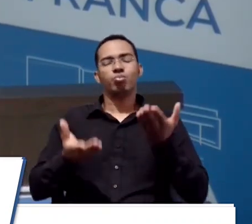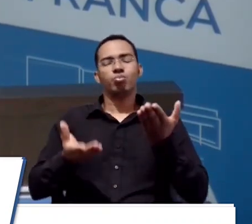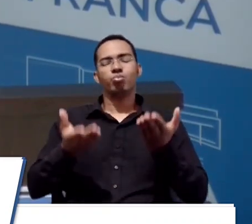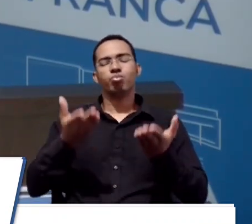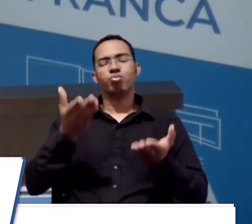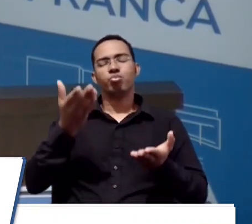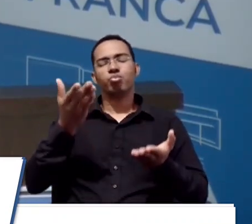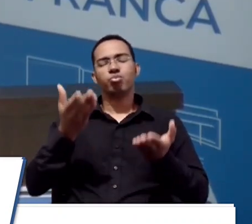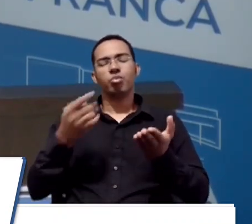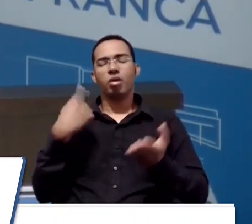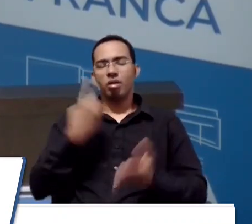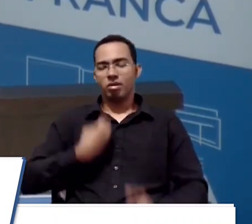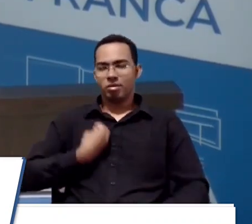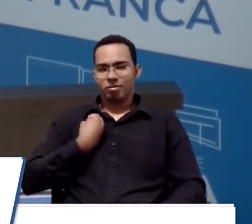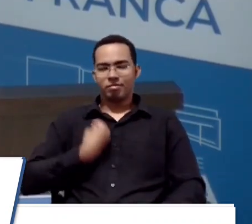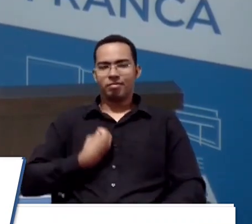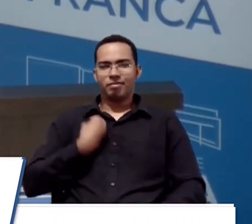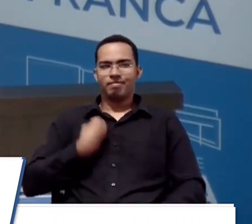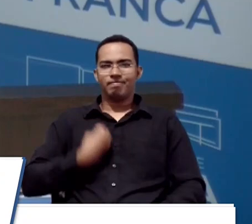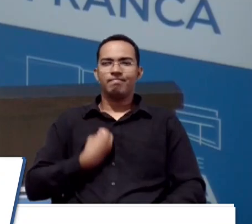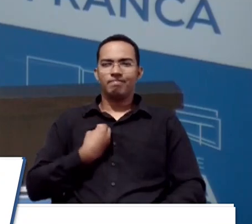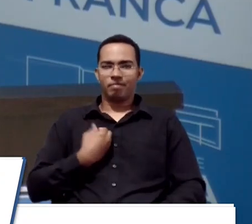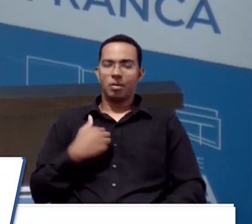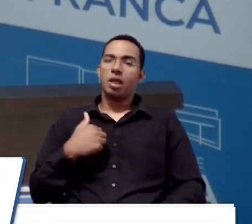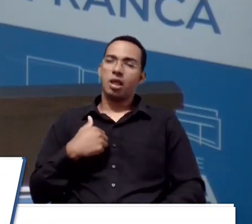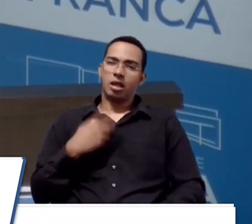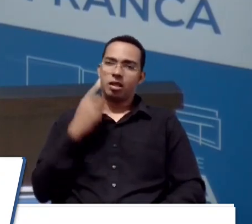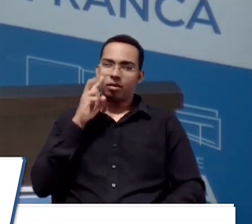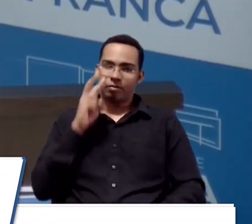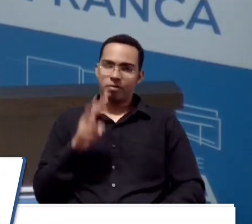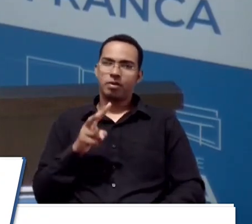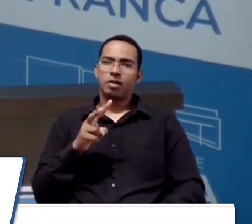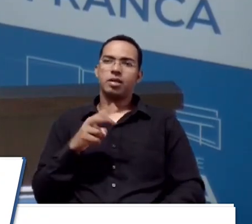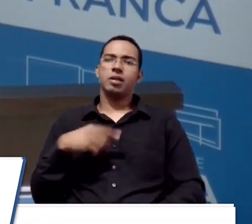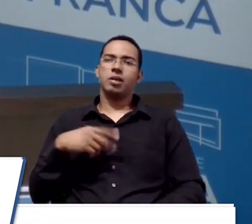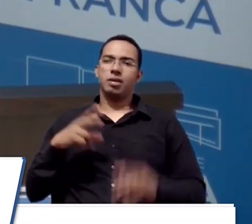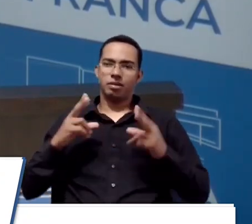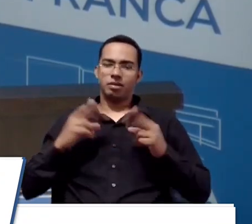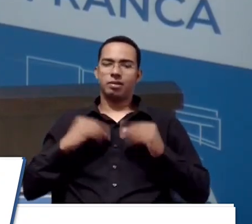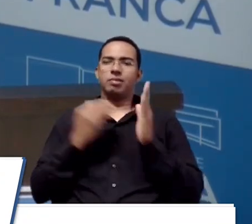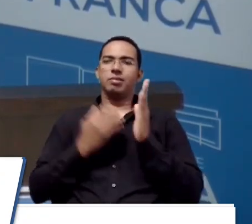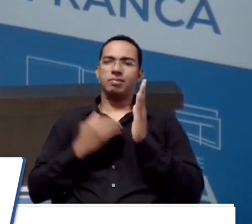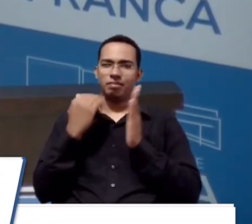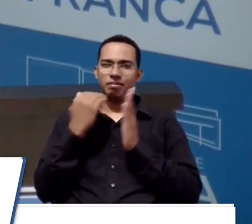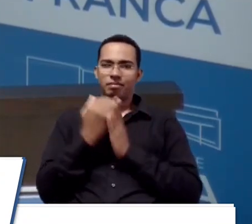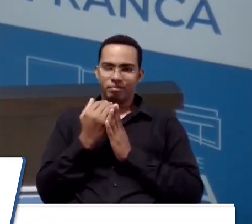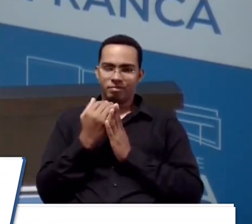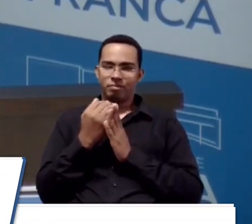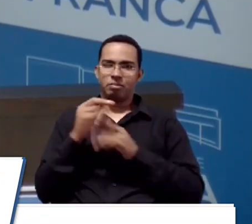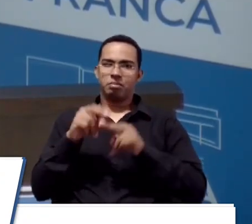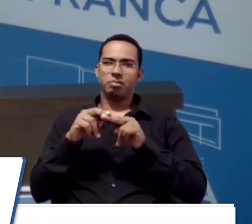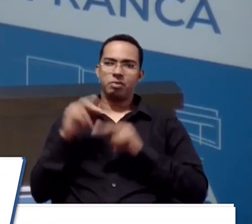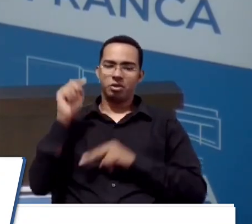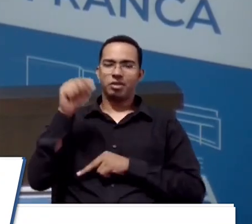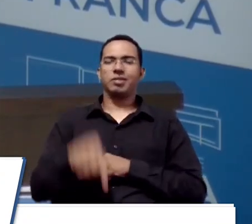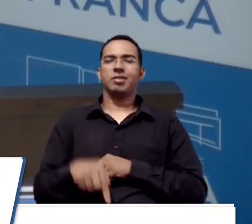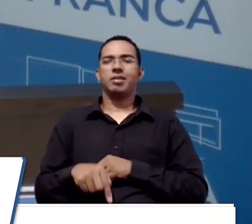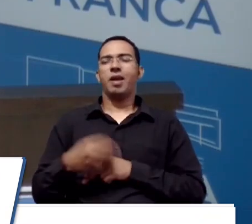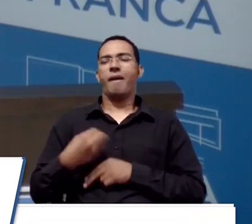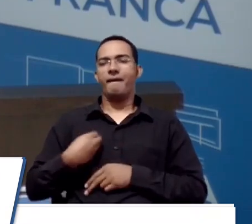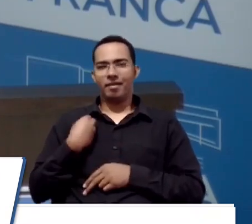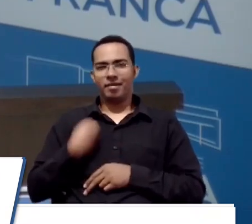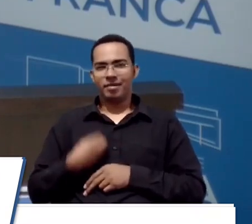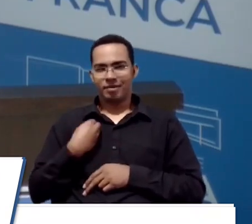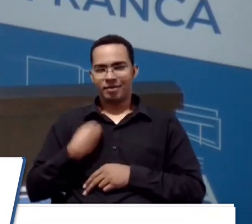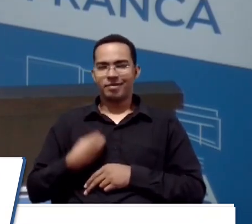balança a nossa vida. E ele viu que ainda eu merecia mais. Por isso que eu estou aqui, com